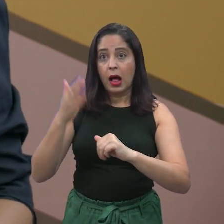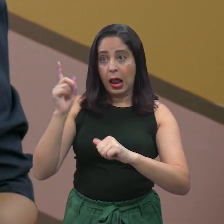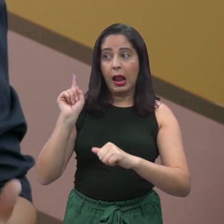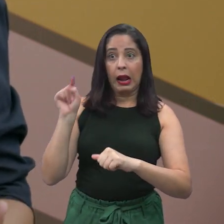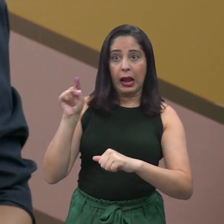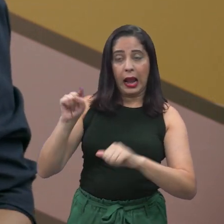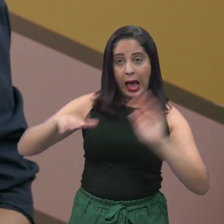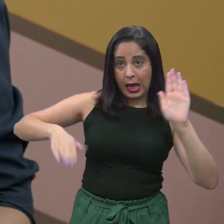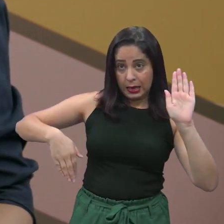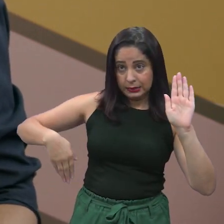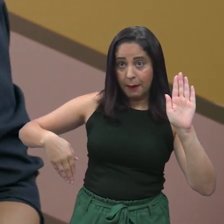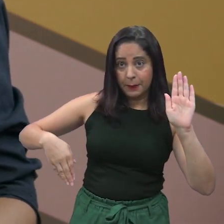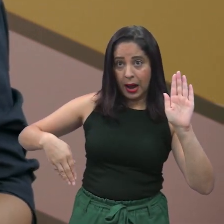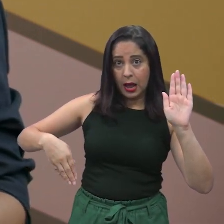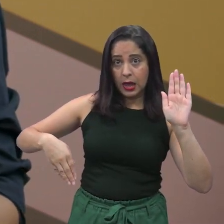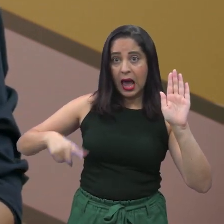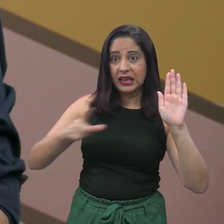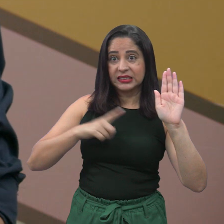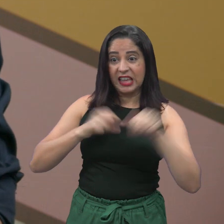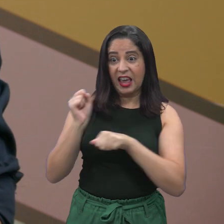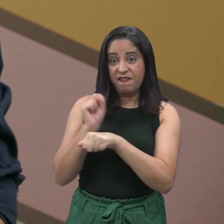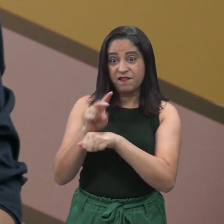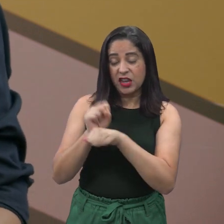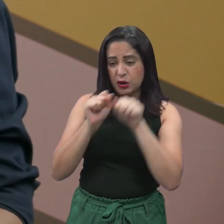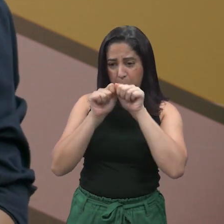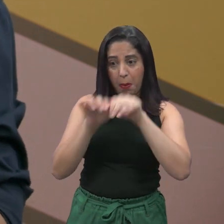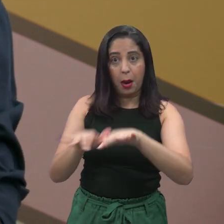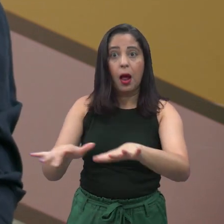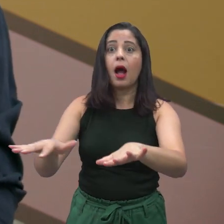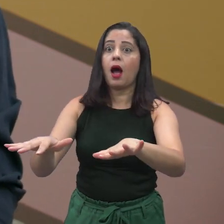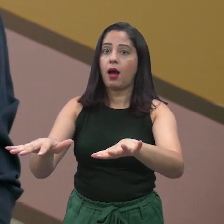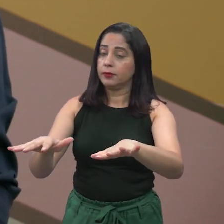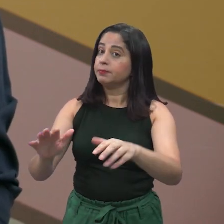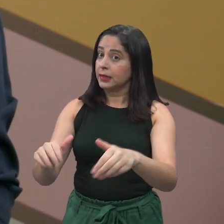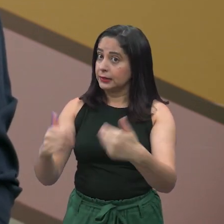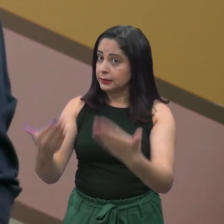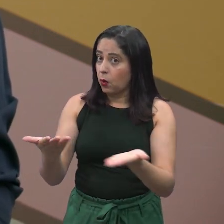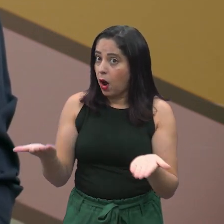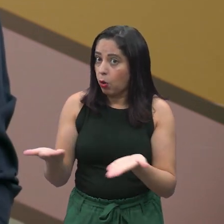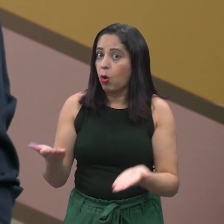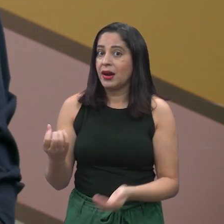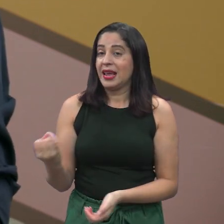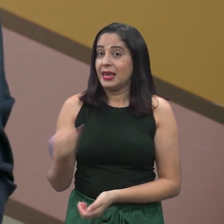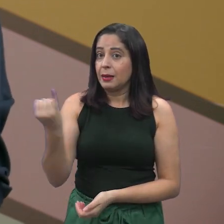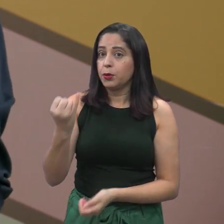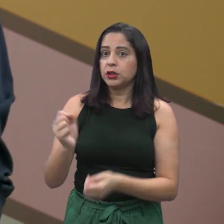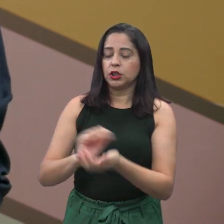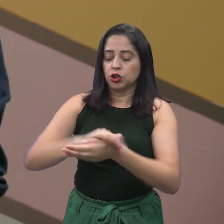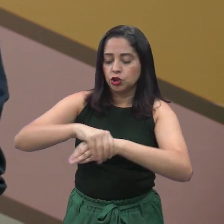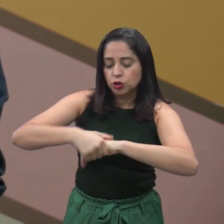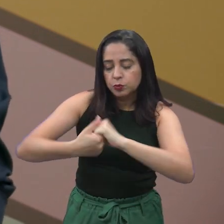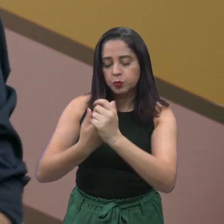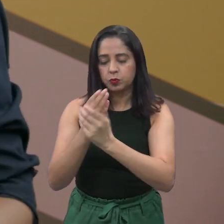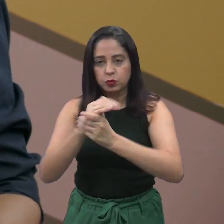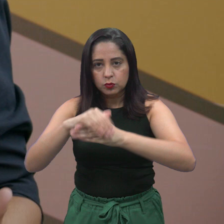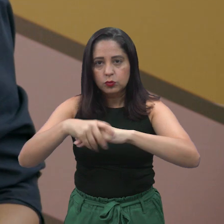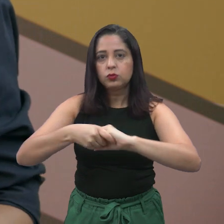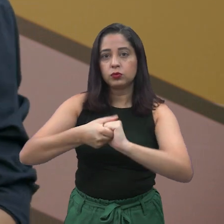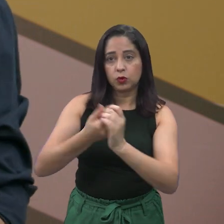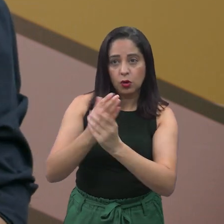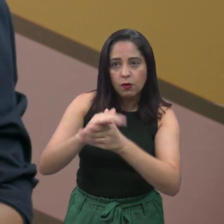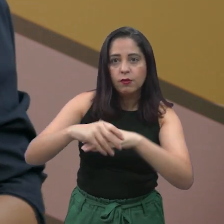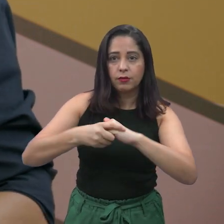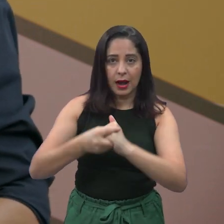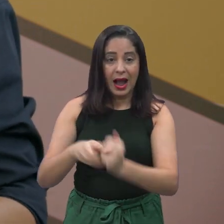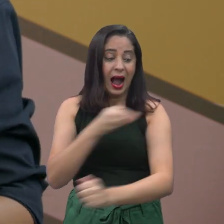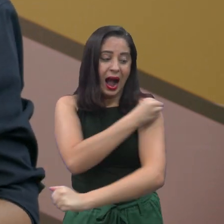litoral, lembramos também que não somente, às vezes, álcool gel, lavar a mão com água e sabão, com certeza vai ajudar. Além